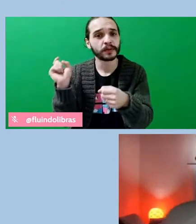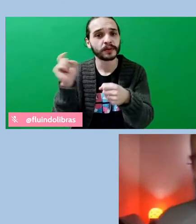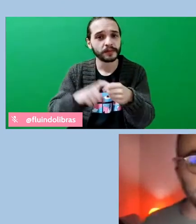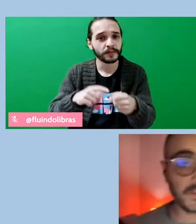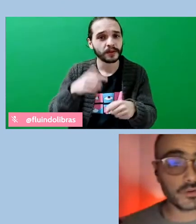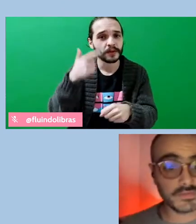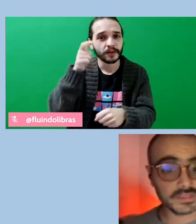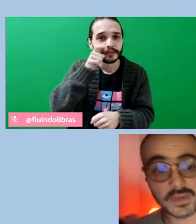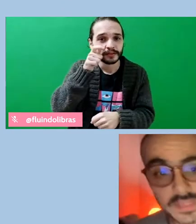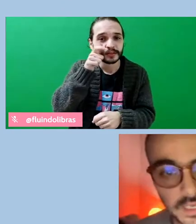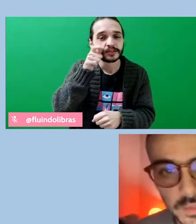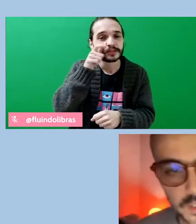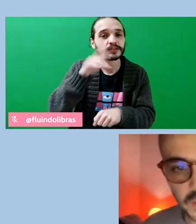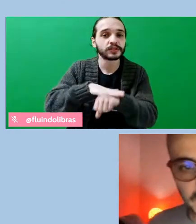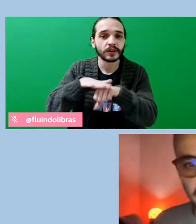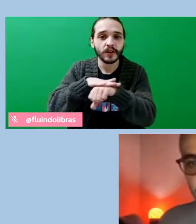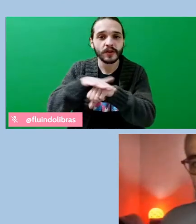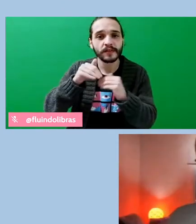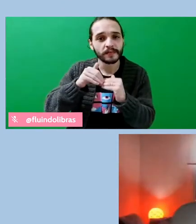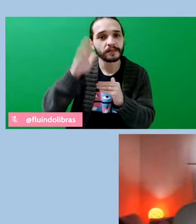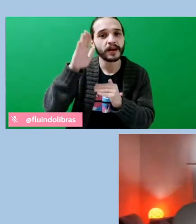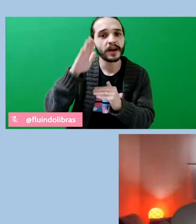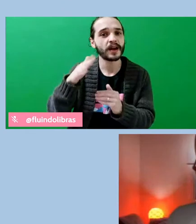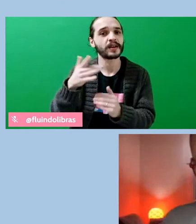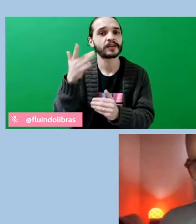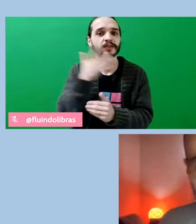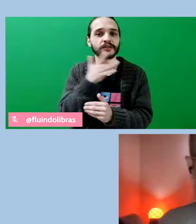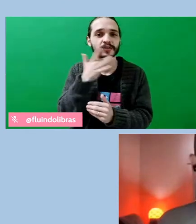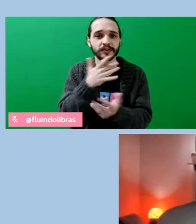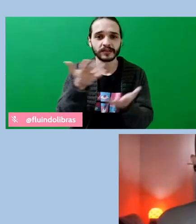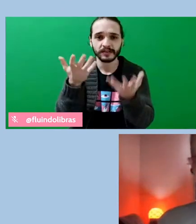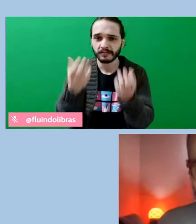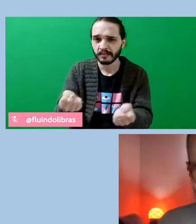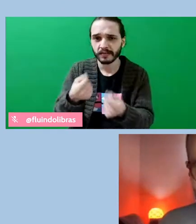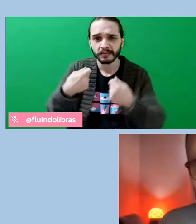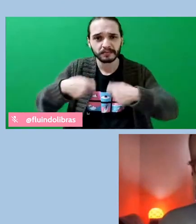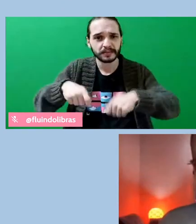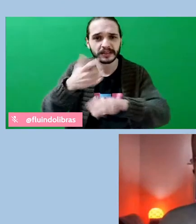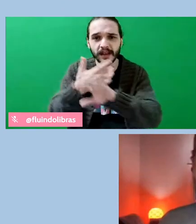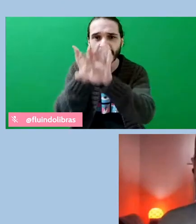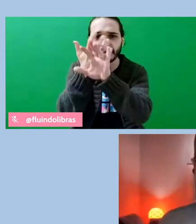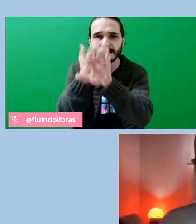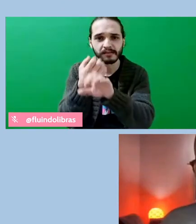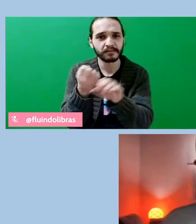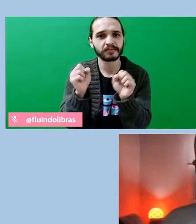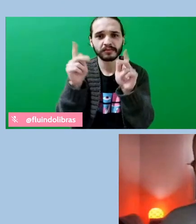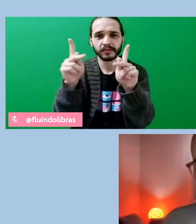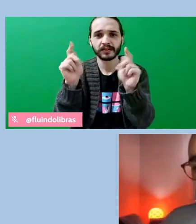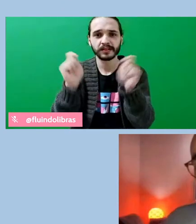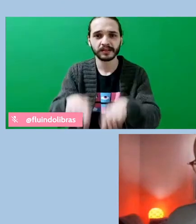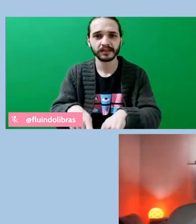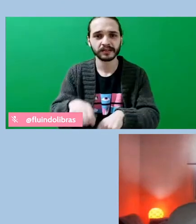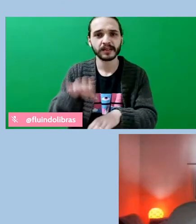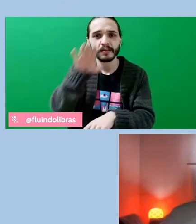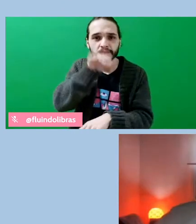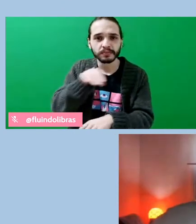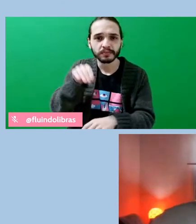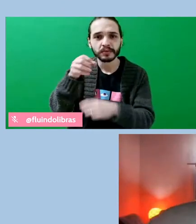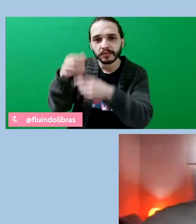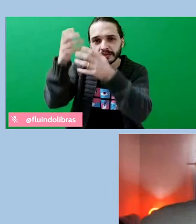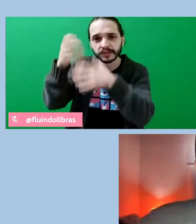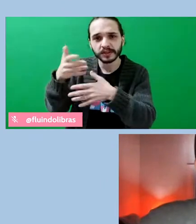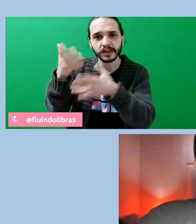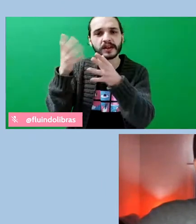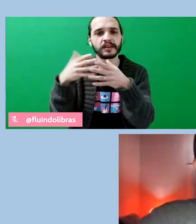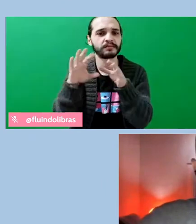volte, chama a gente. Venham conversar, realmente, assim, é uma delícia. Se não quiserem abrir câmera, não precisa falar, não tem problema, a gente fala um monte, a gente fica lá conversando. A gente até